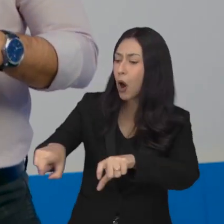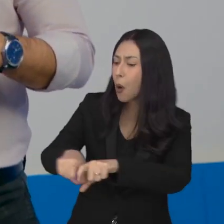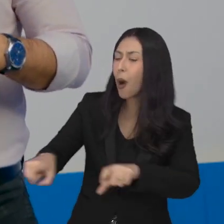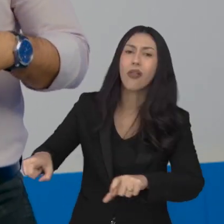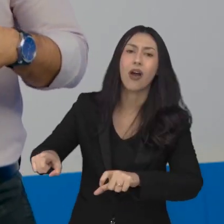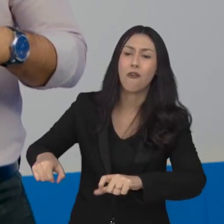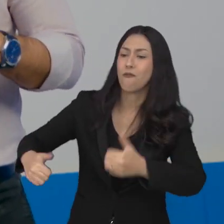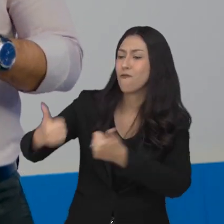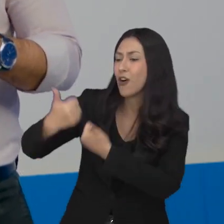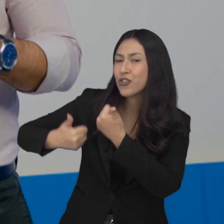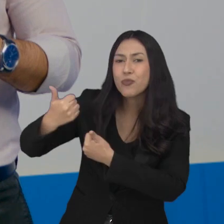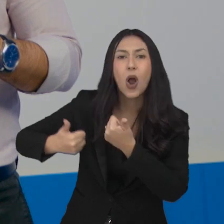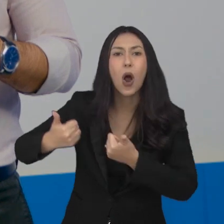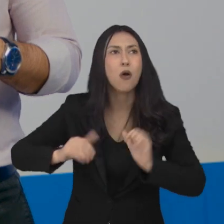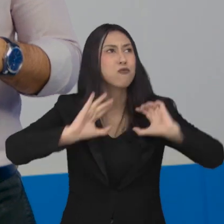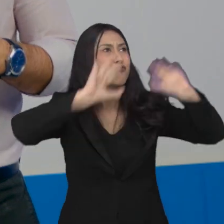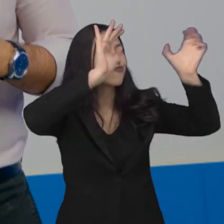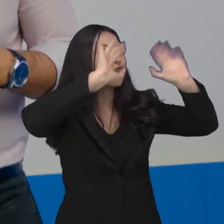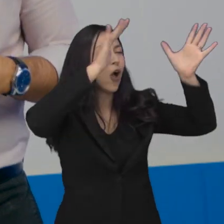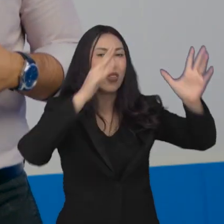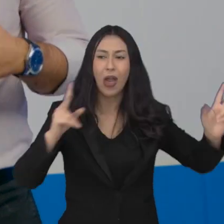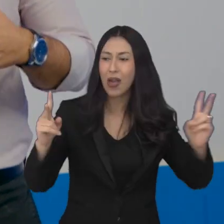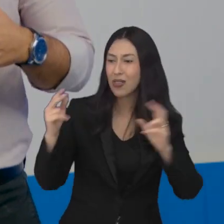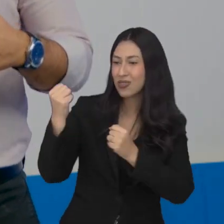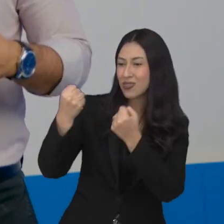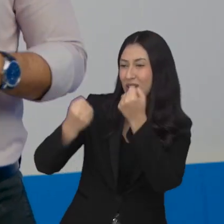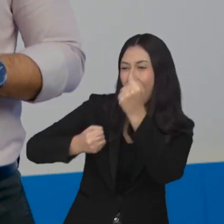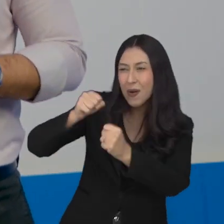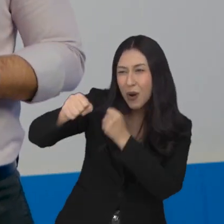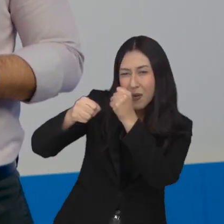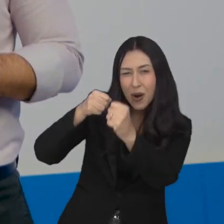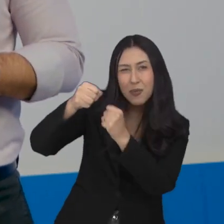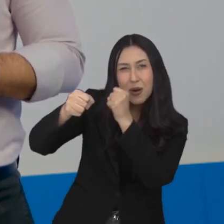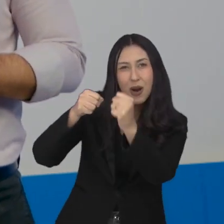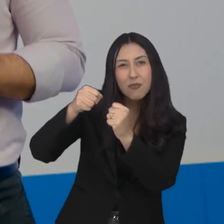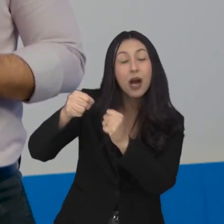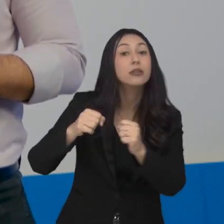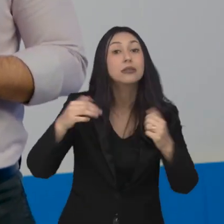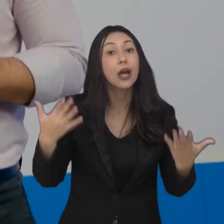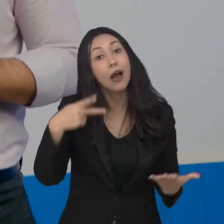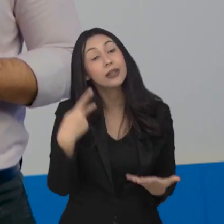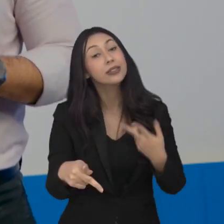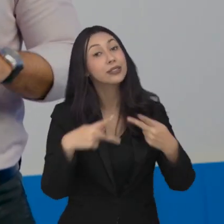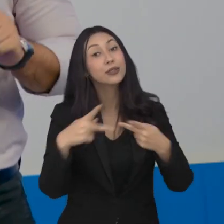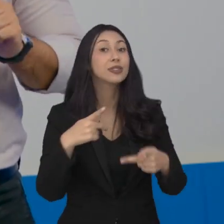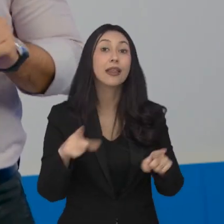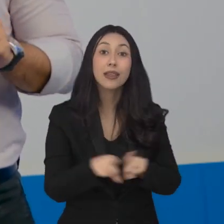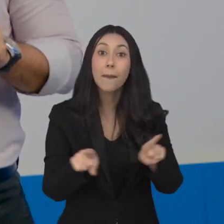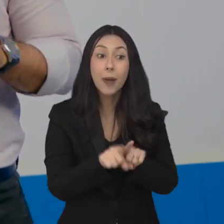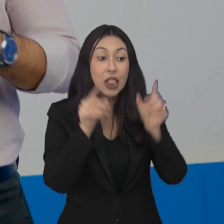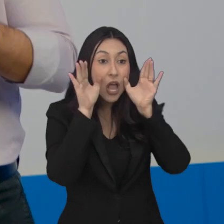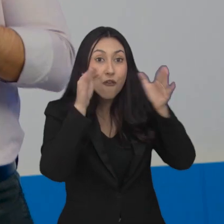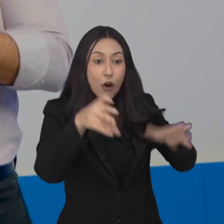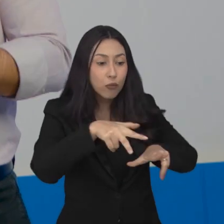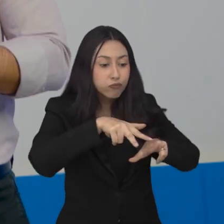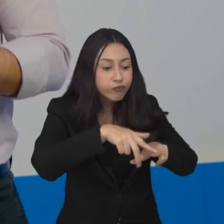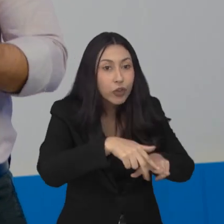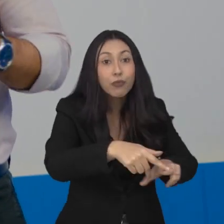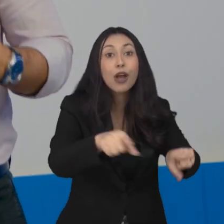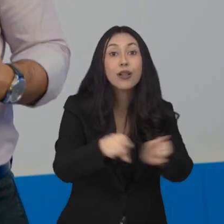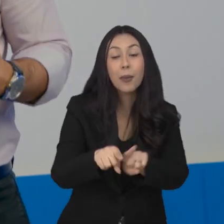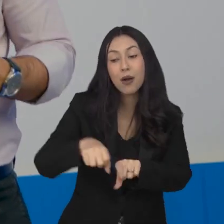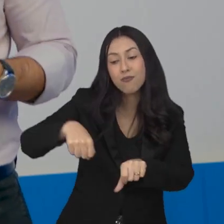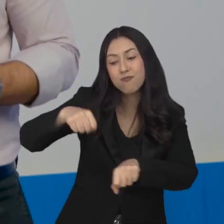quadra de futebol, vôlei, piscina, tatame. Aqui em São José, o município também aposta em outras áreas, como o BMX